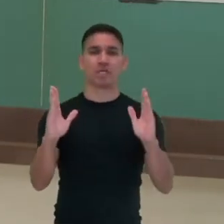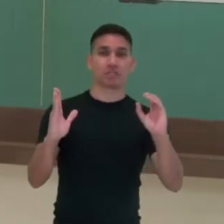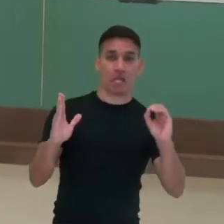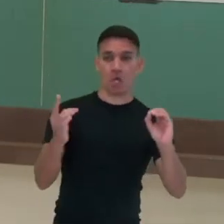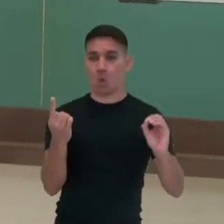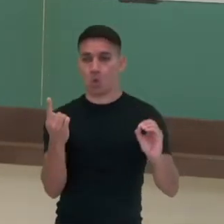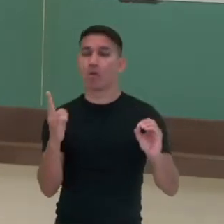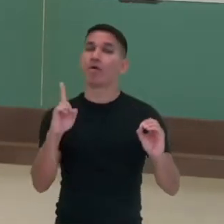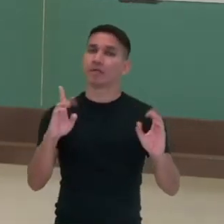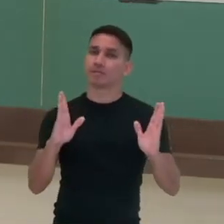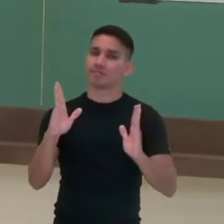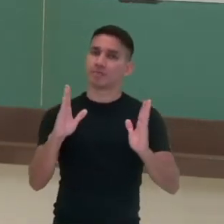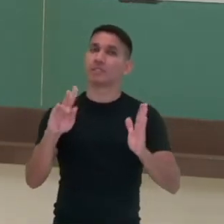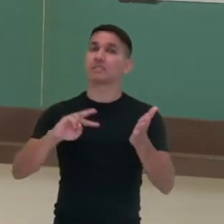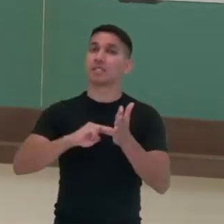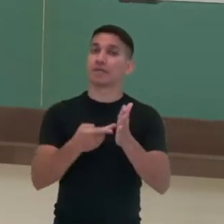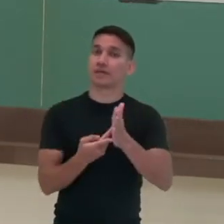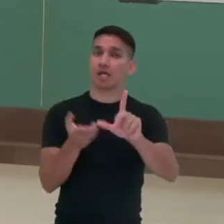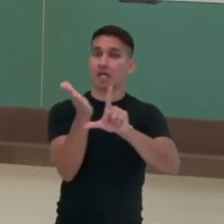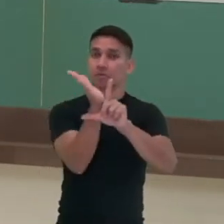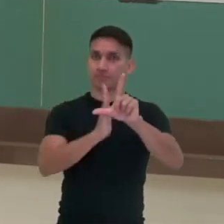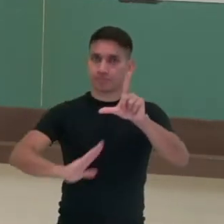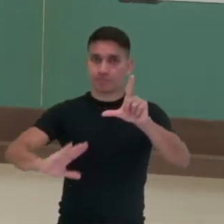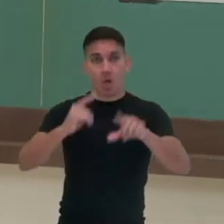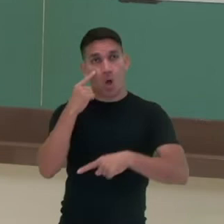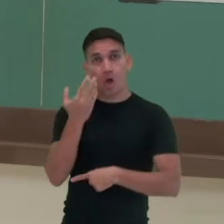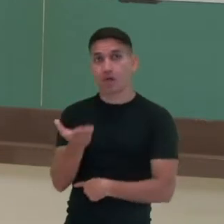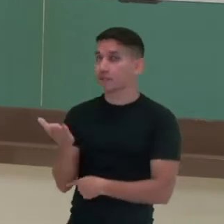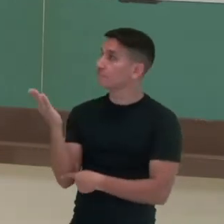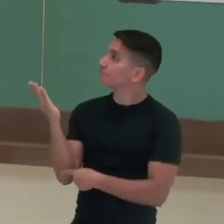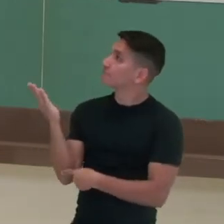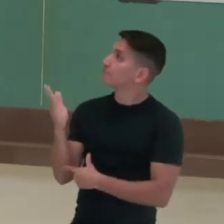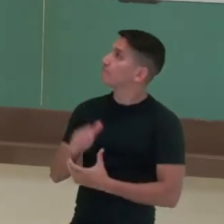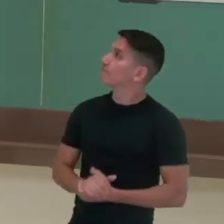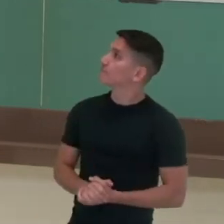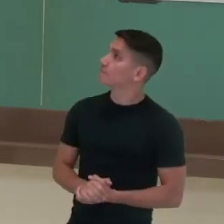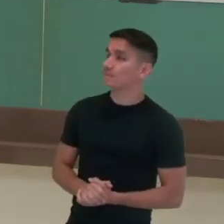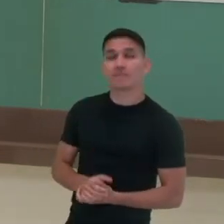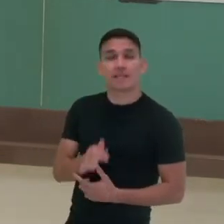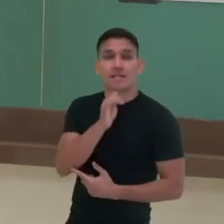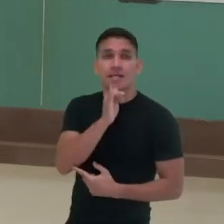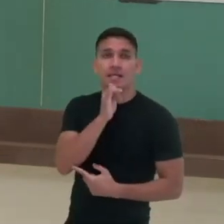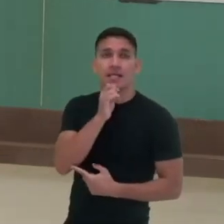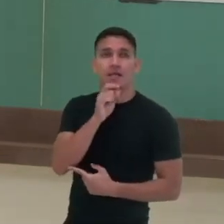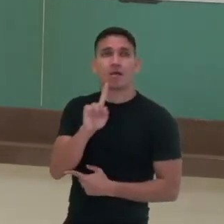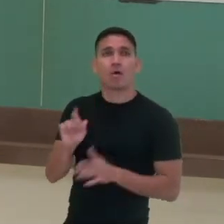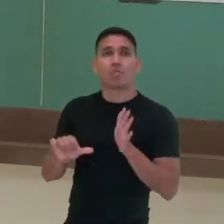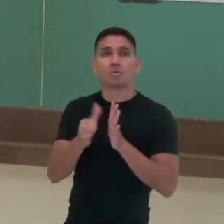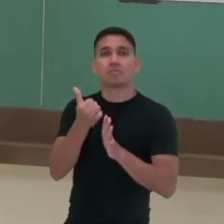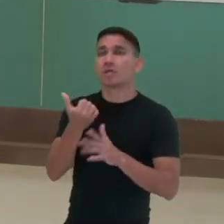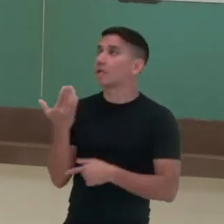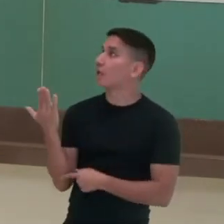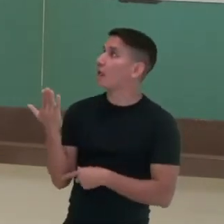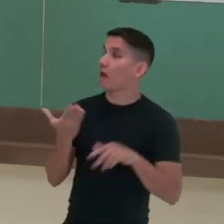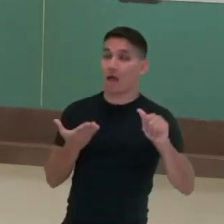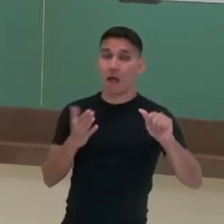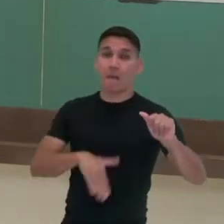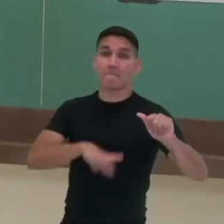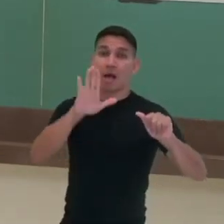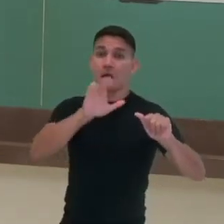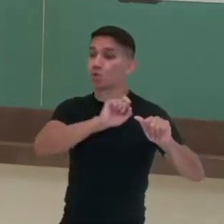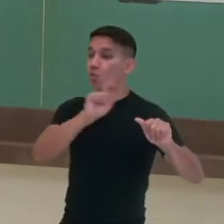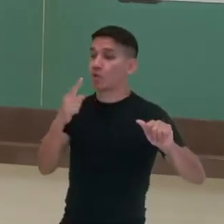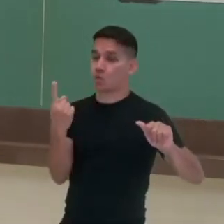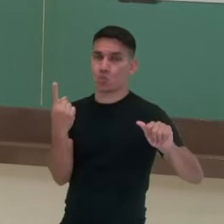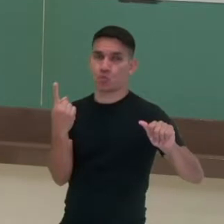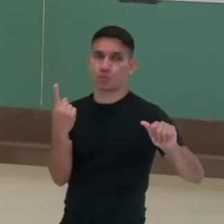a função é decrescente. Aqui vemos um exemplo. Ó. Primeiro caso, minha base é maior do que